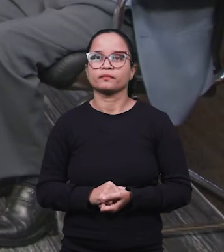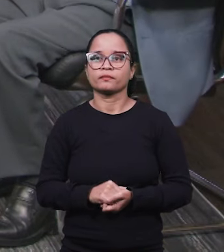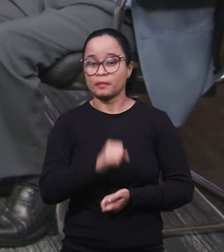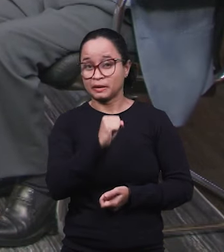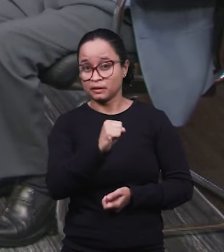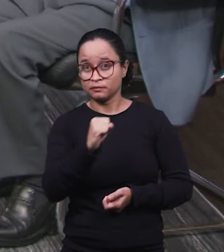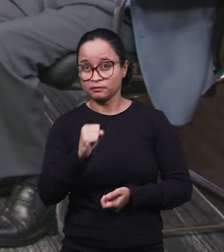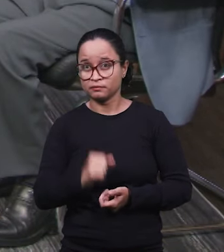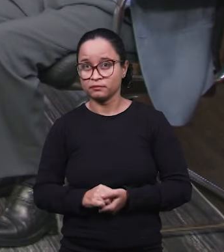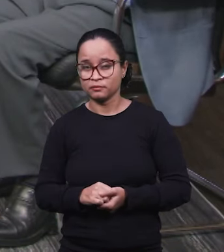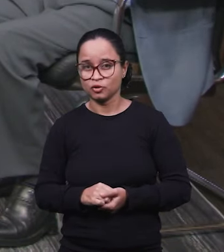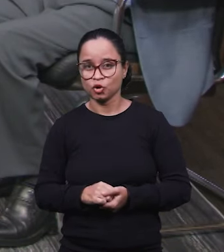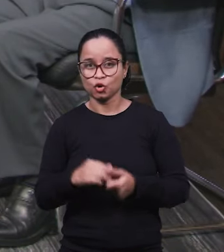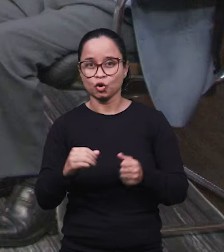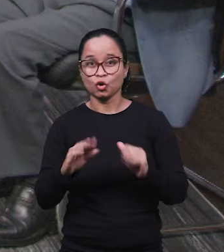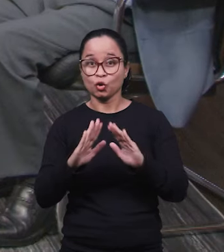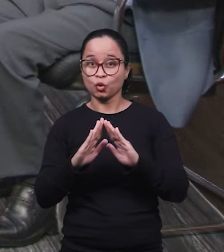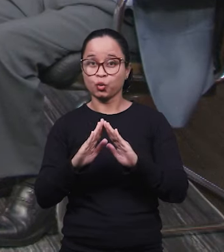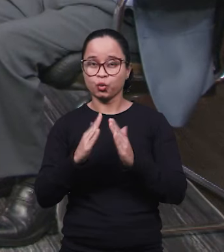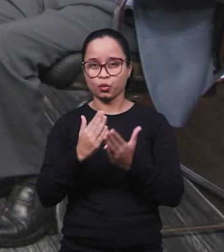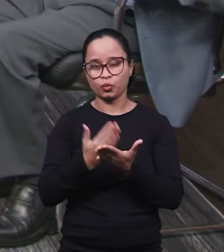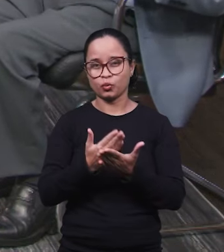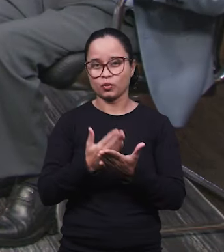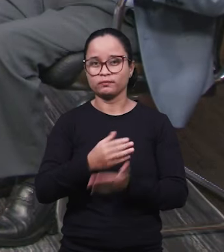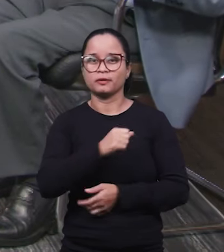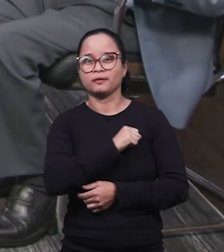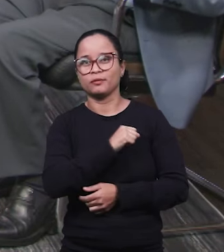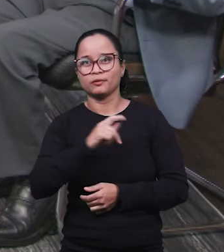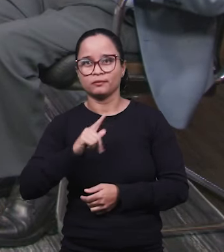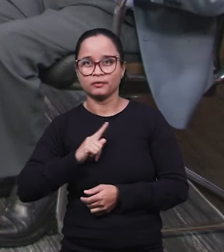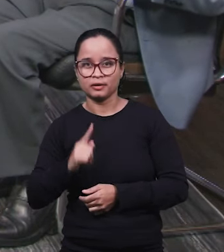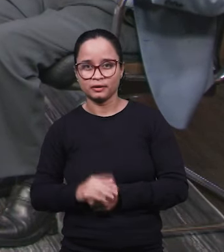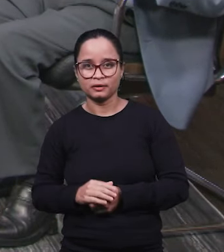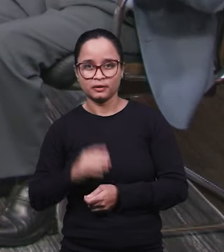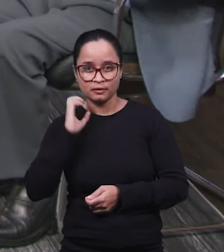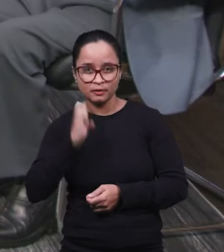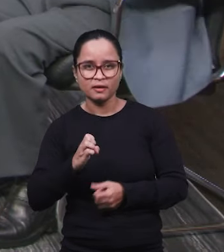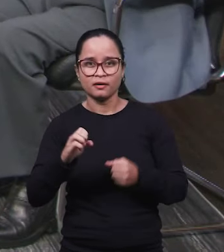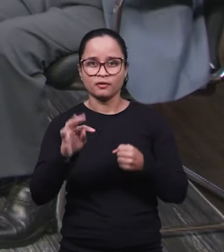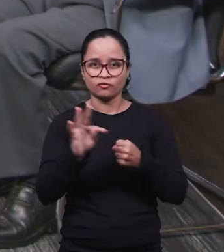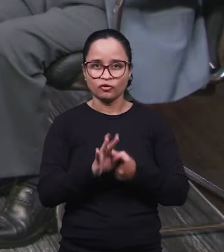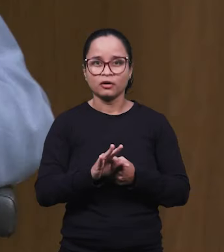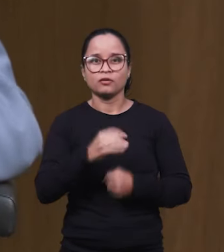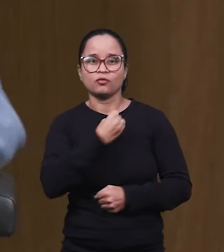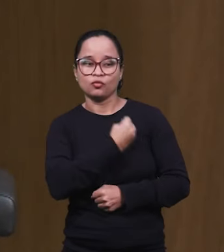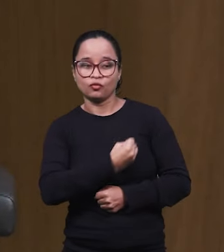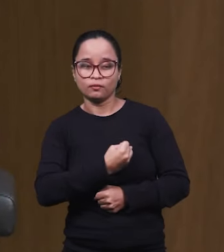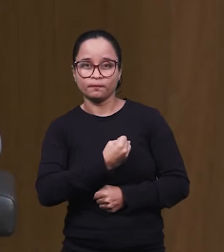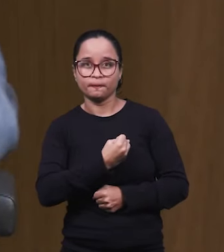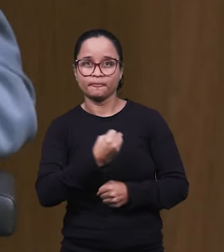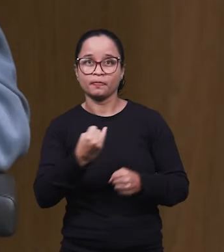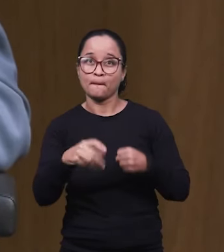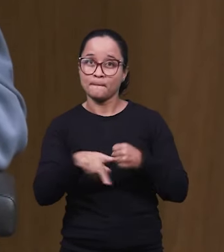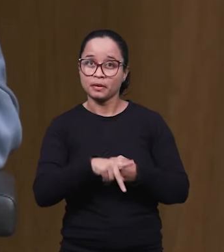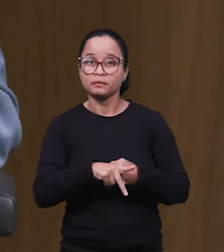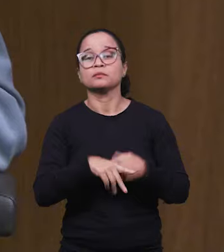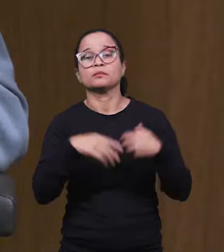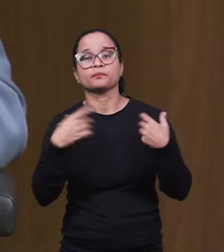mataram o colégio apostólico. Matou Estevão, Tiago, João, Pedro e veja aqui. E